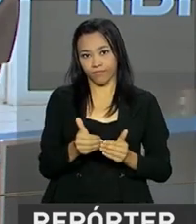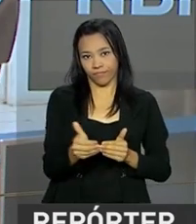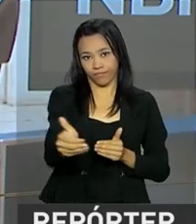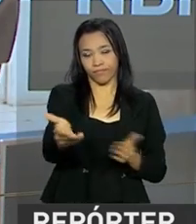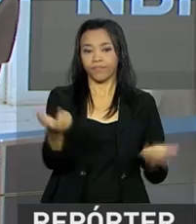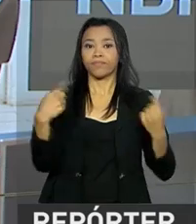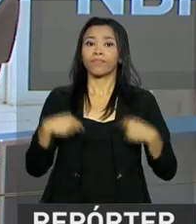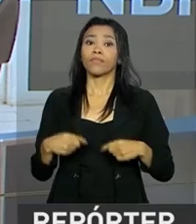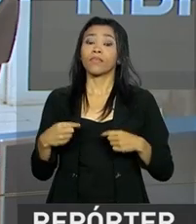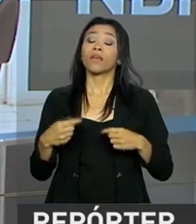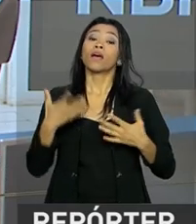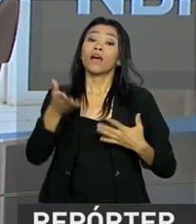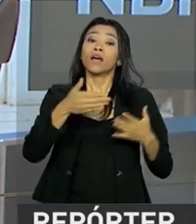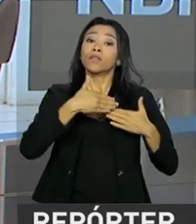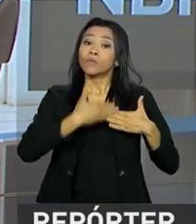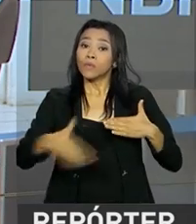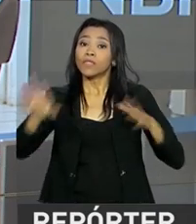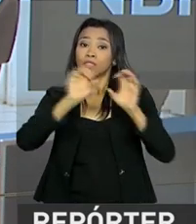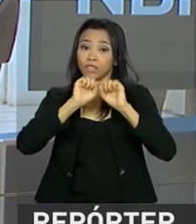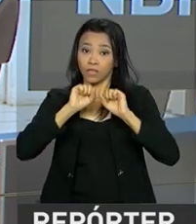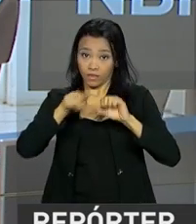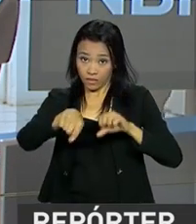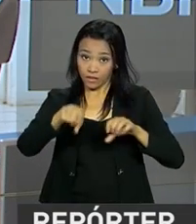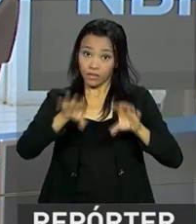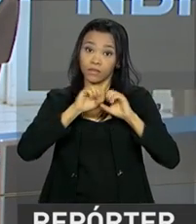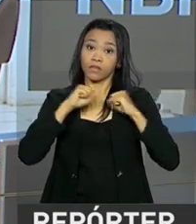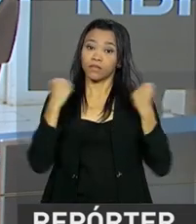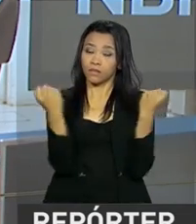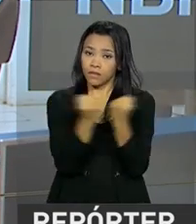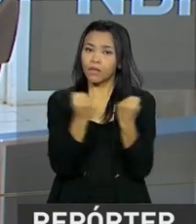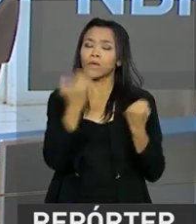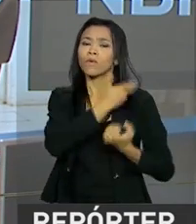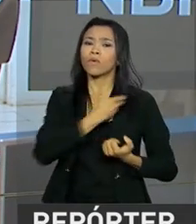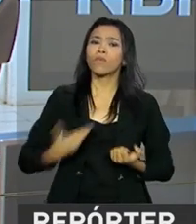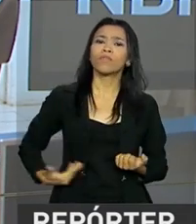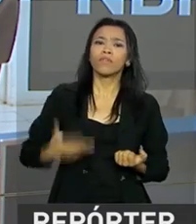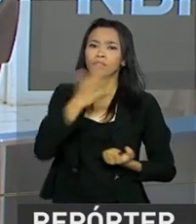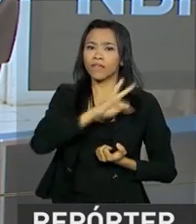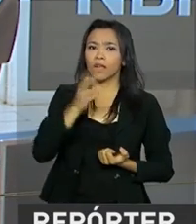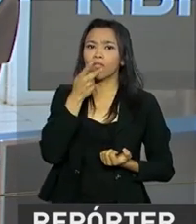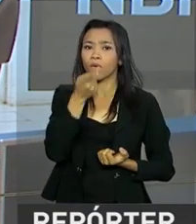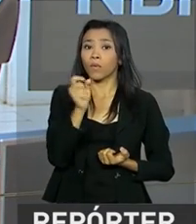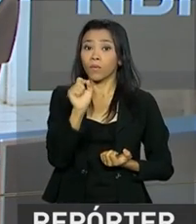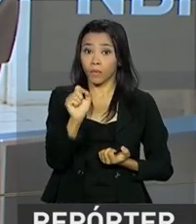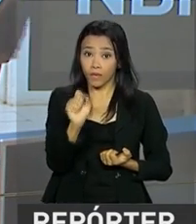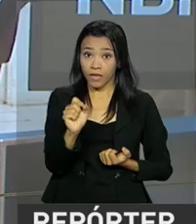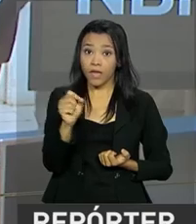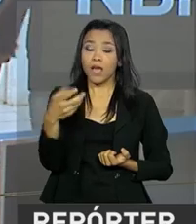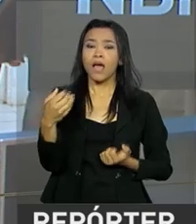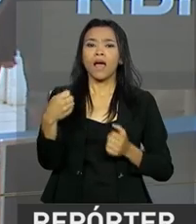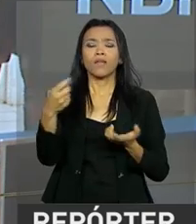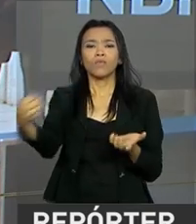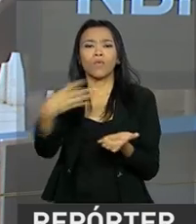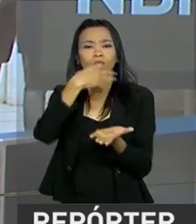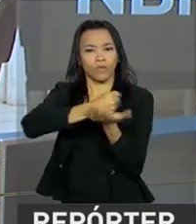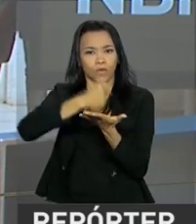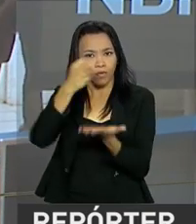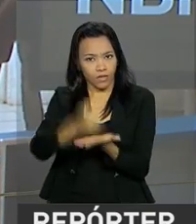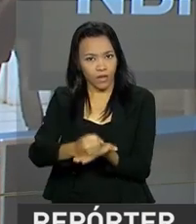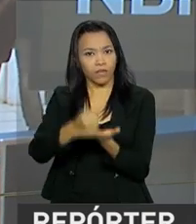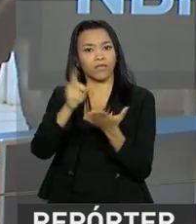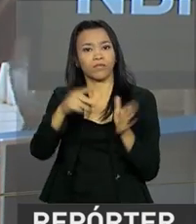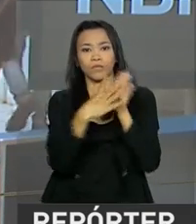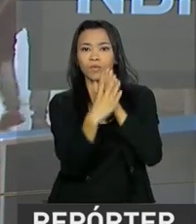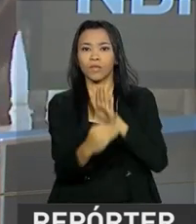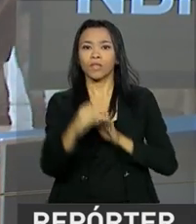esse evento, o ministro Moreira Franco disse que o governo federal vai anunciar nesta semana a renovação de contratos de